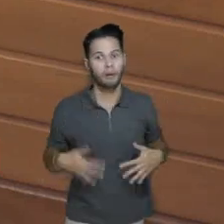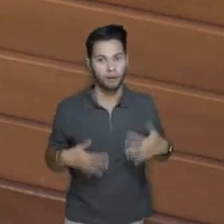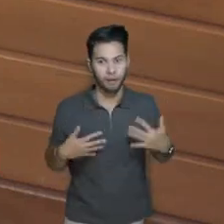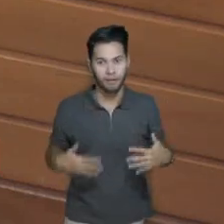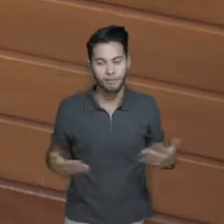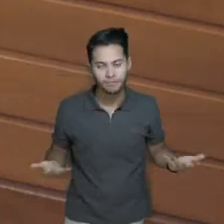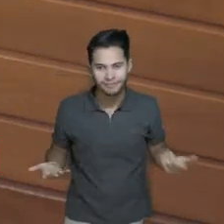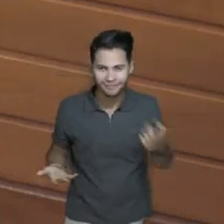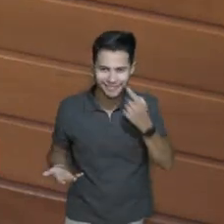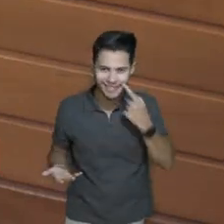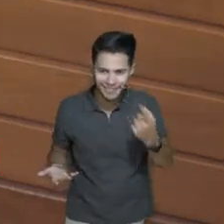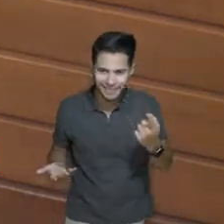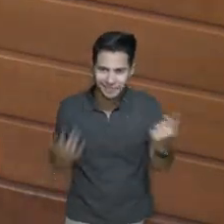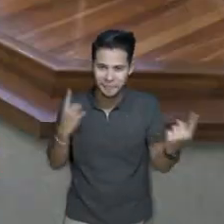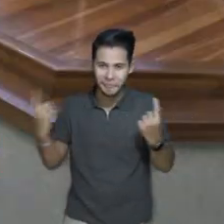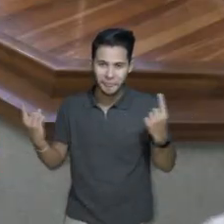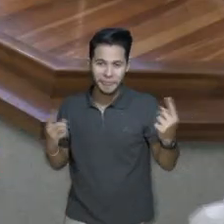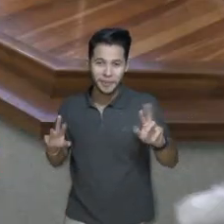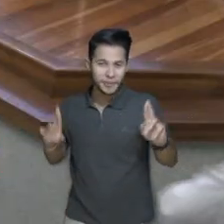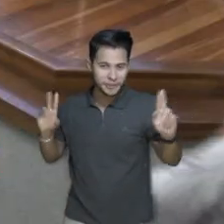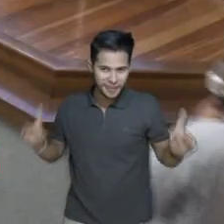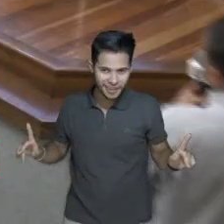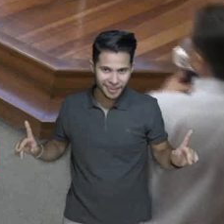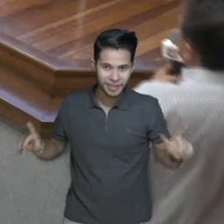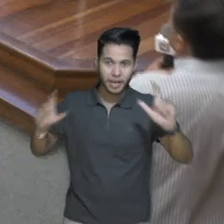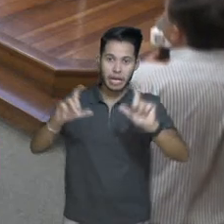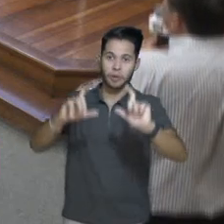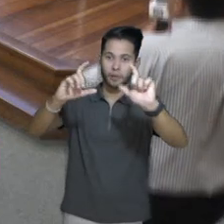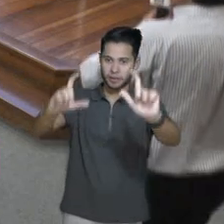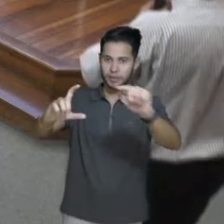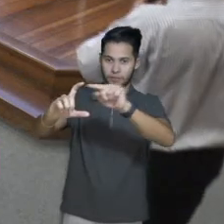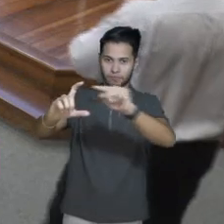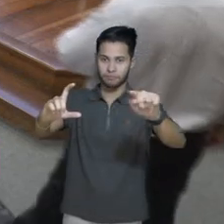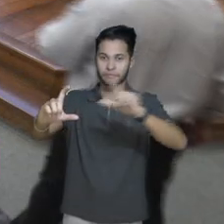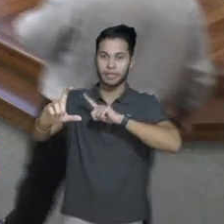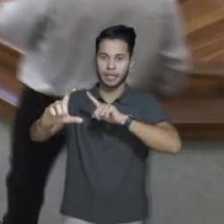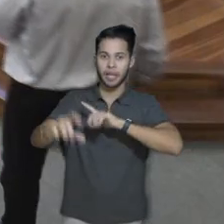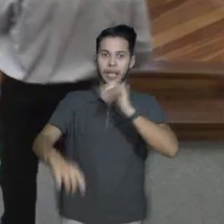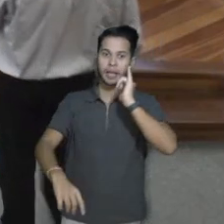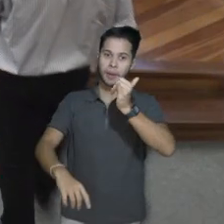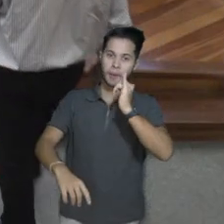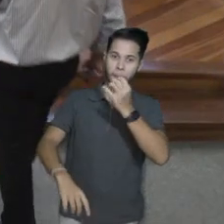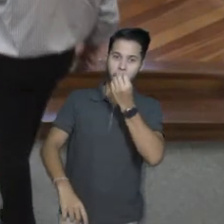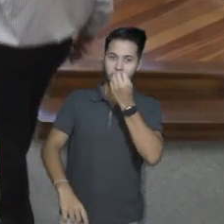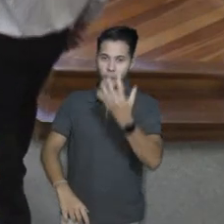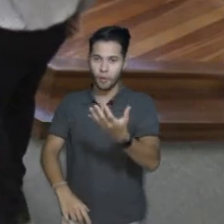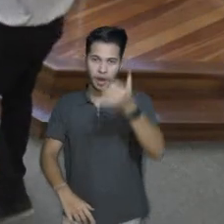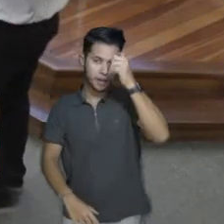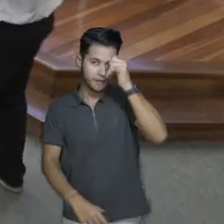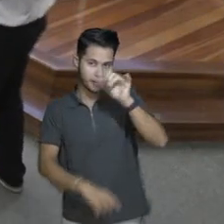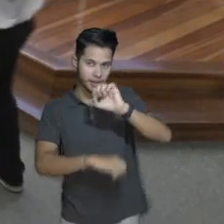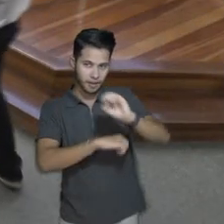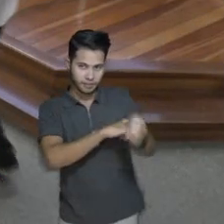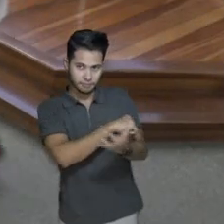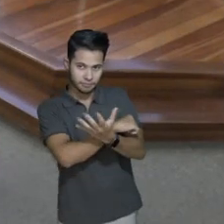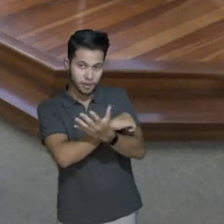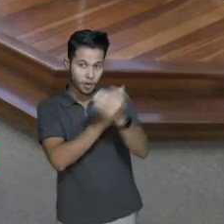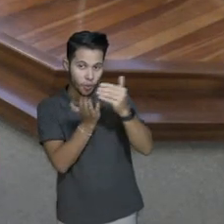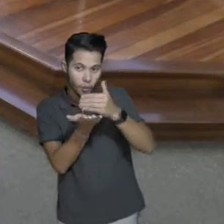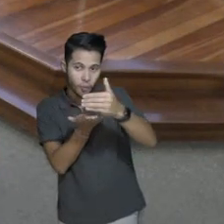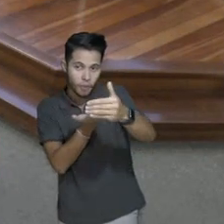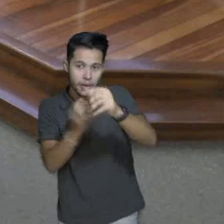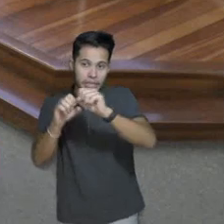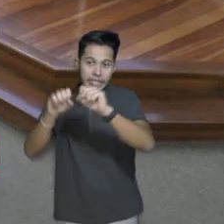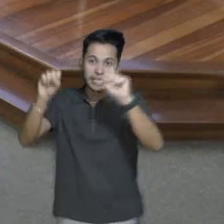vejam que eh a equação de clí nos traz uma notícia boa o combate à corrupção portanto começa com sistemas